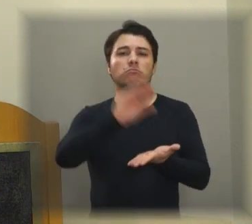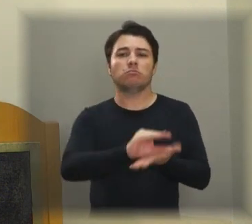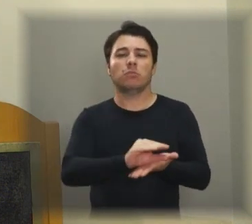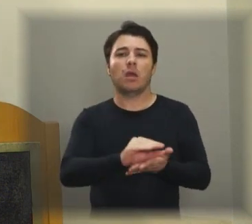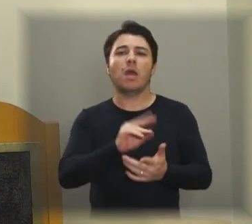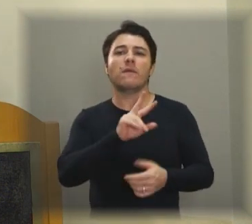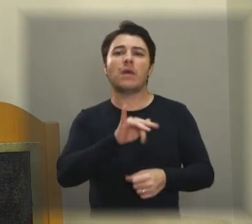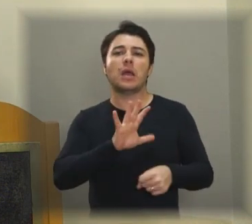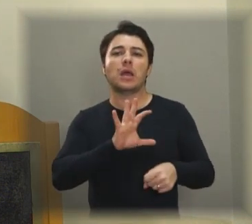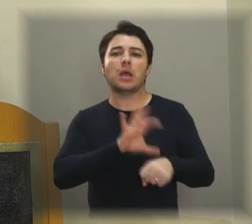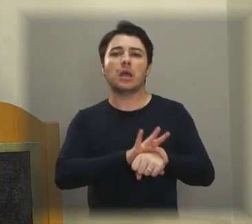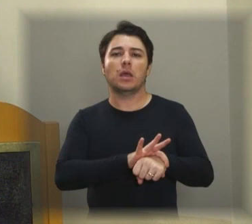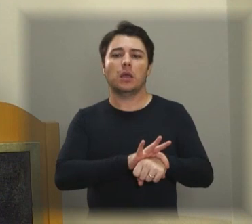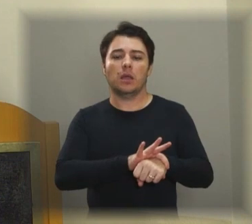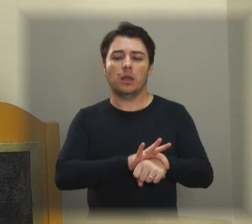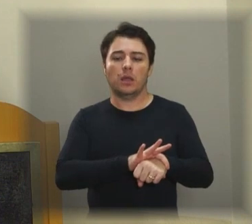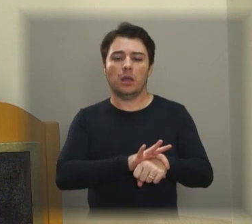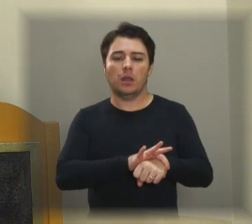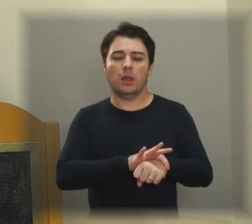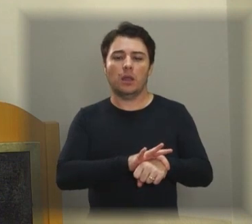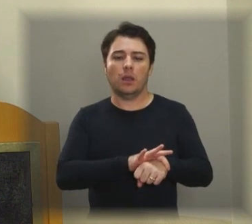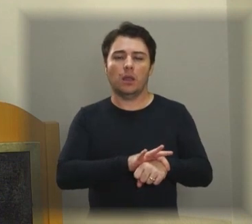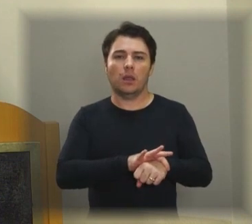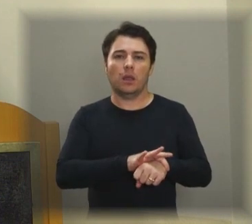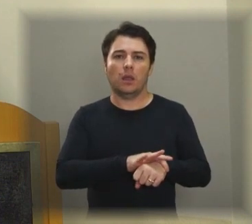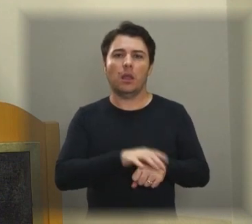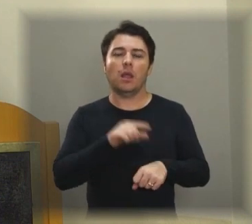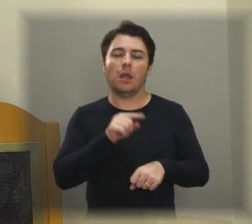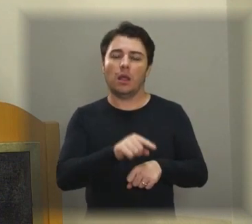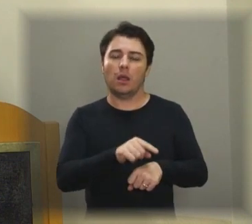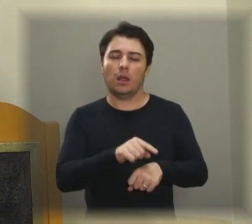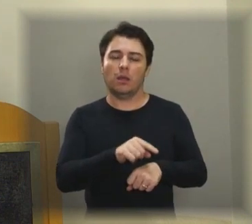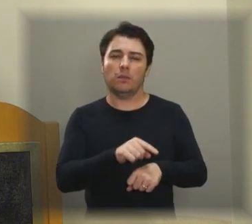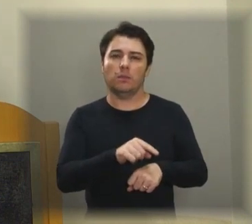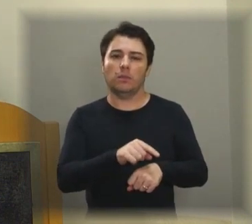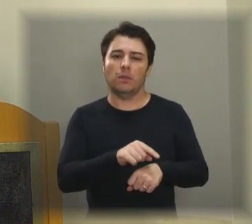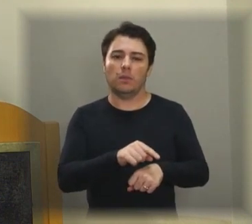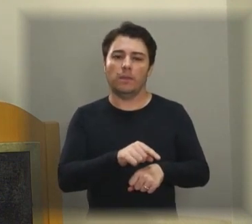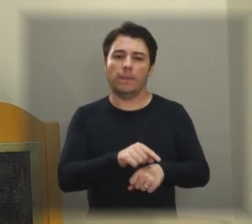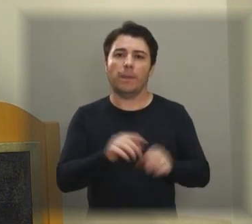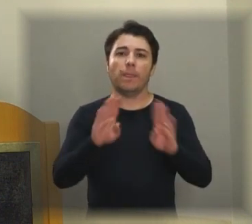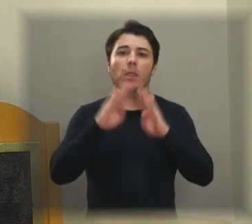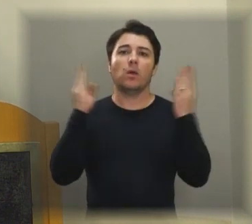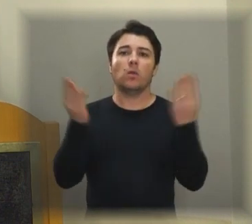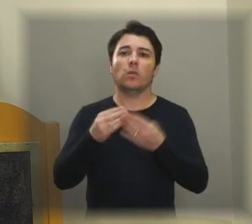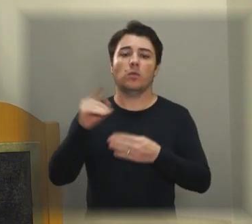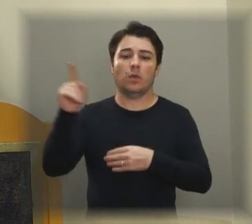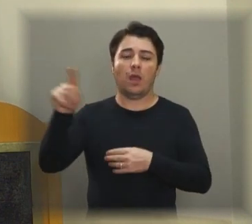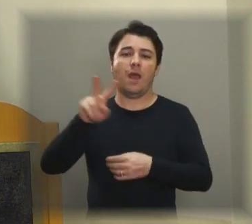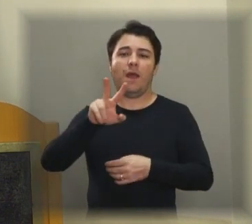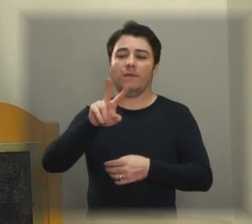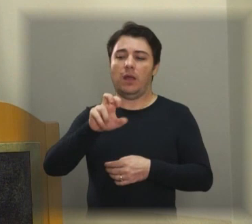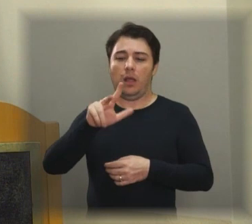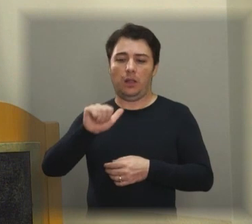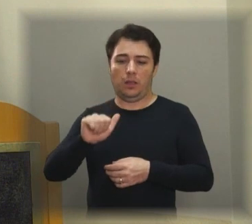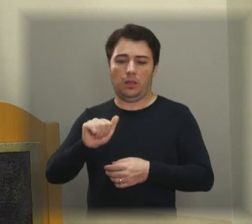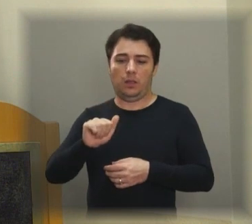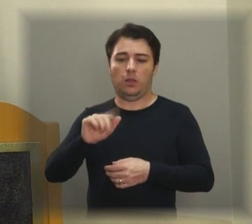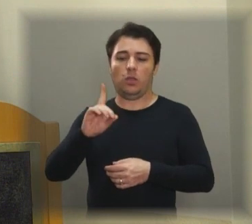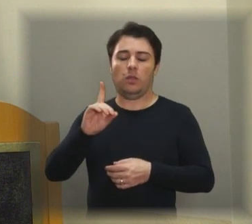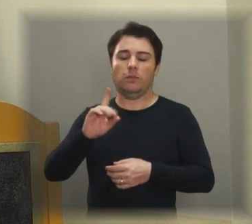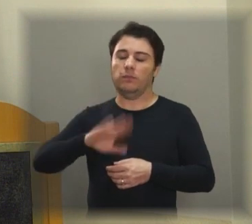garantir né o bom e da demanda os vários condomínios ali da nossa região do Vale do Sol